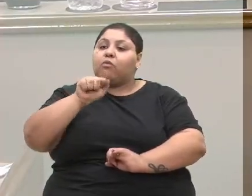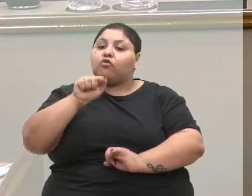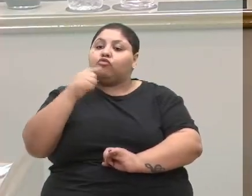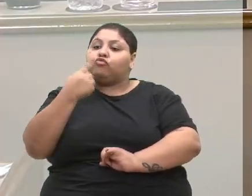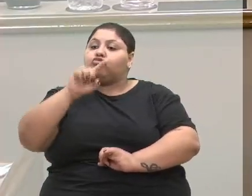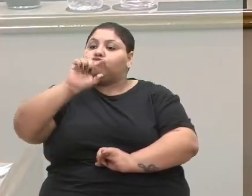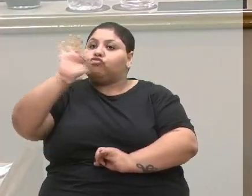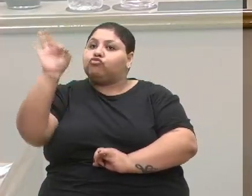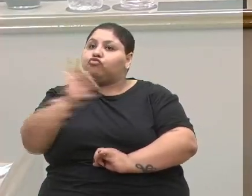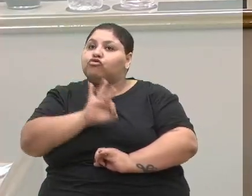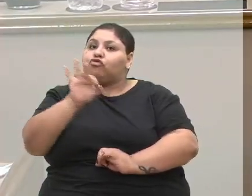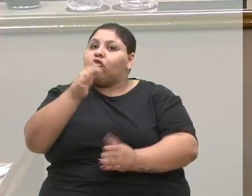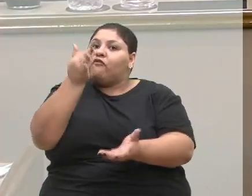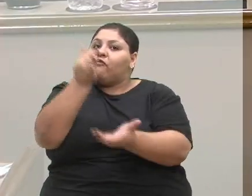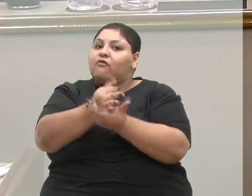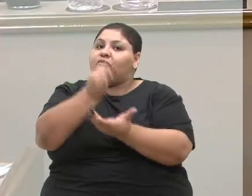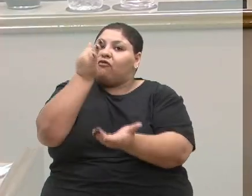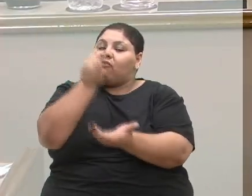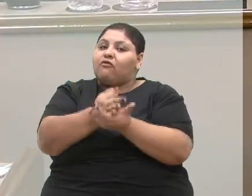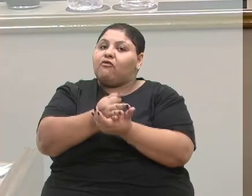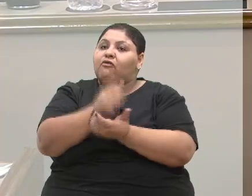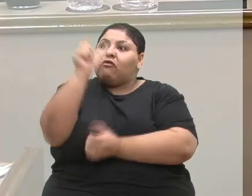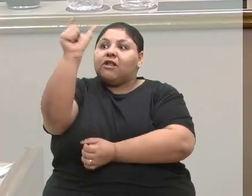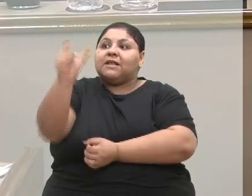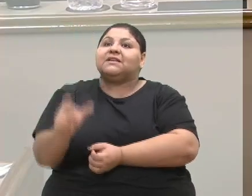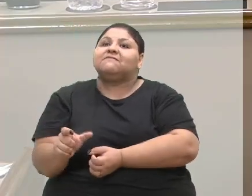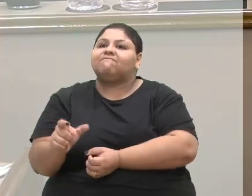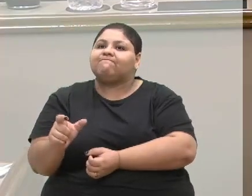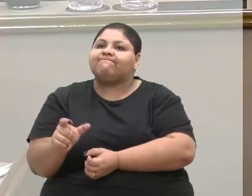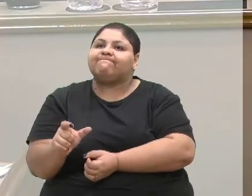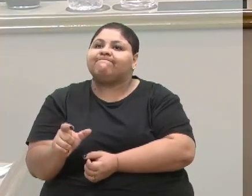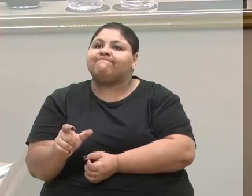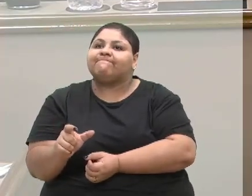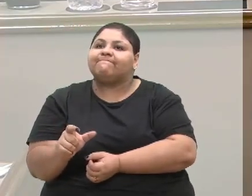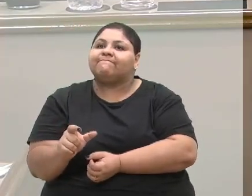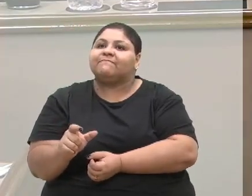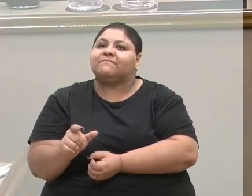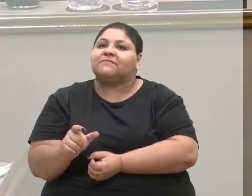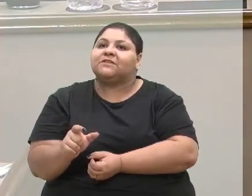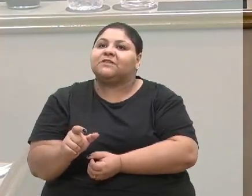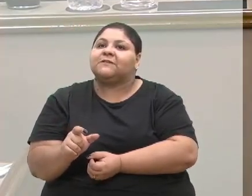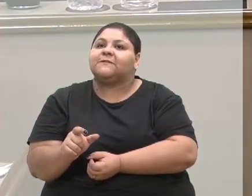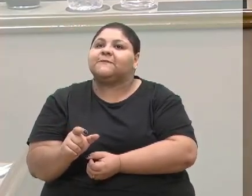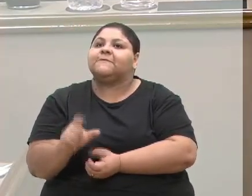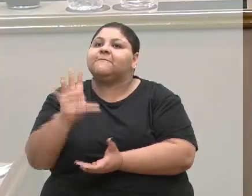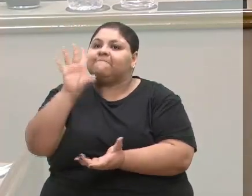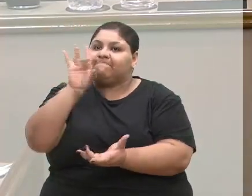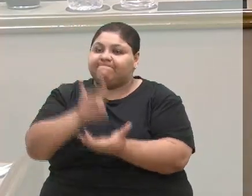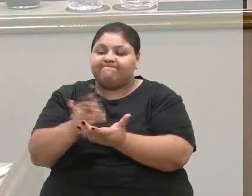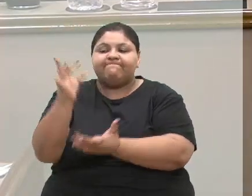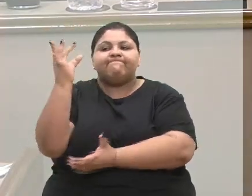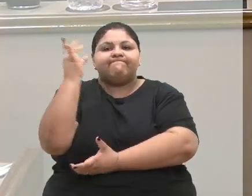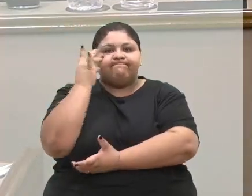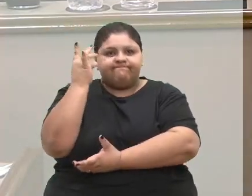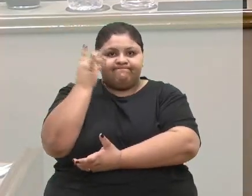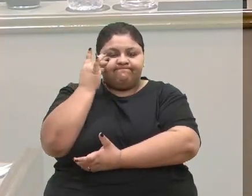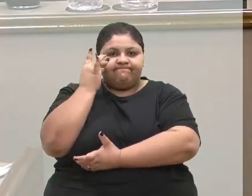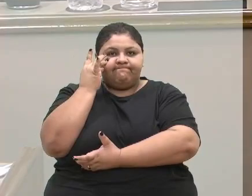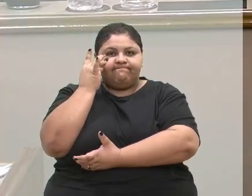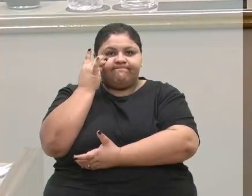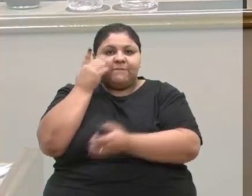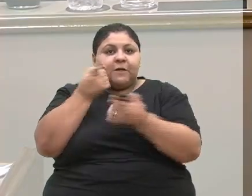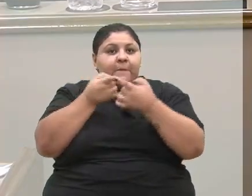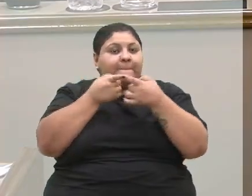47,1% de faltas por parte das pessoas que haviam confirmado a presença. Confirmaram a presença